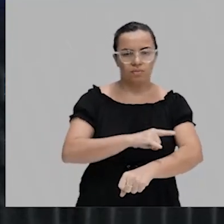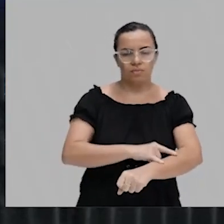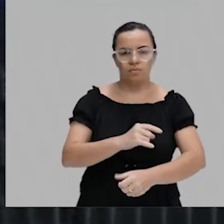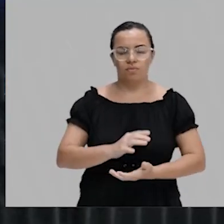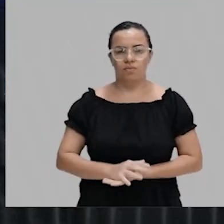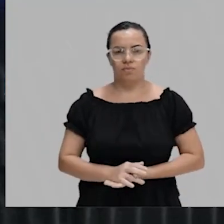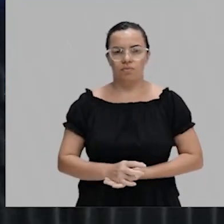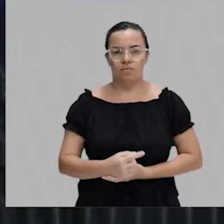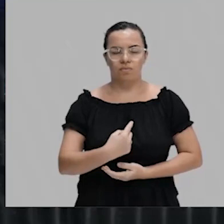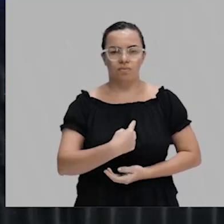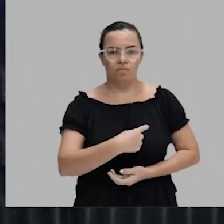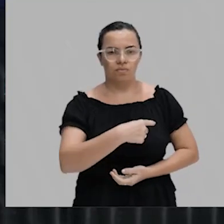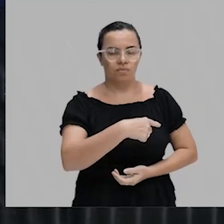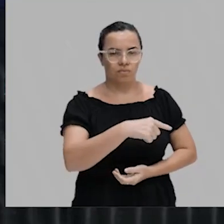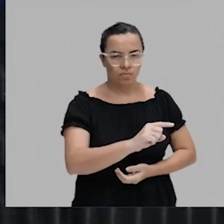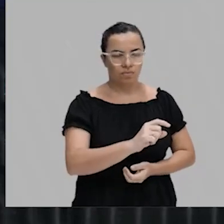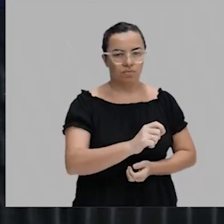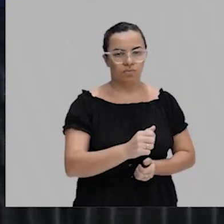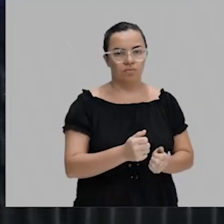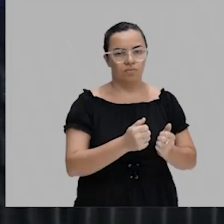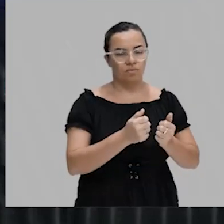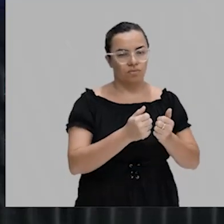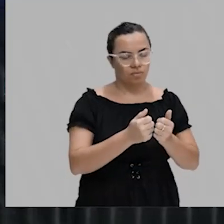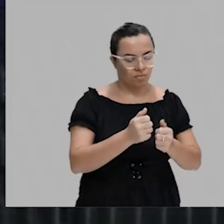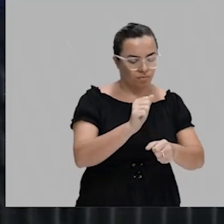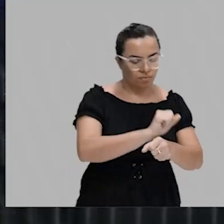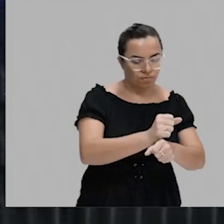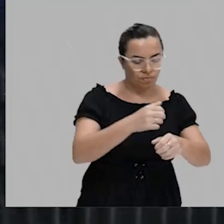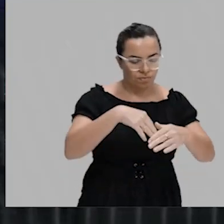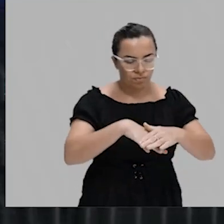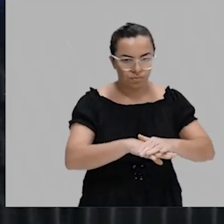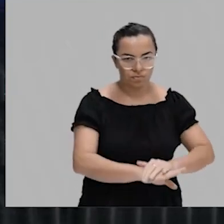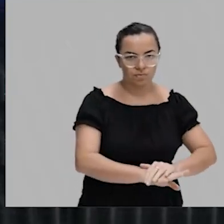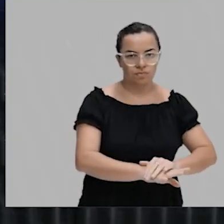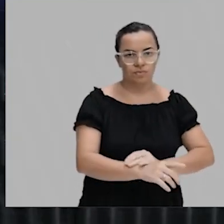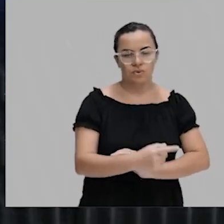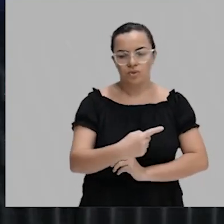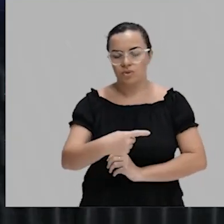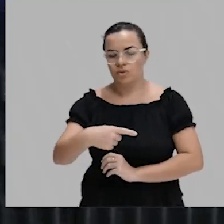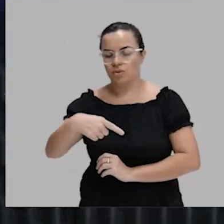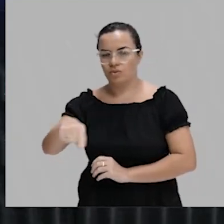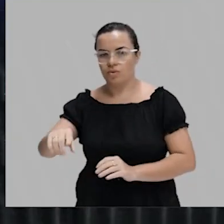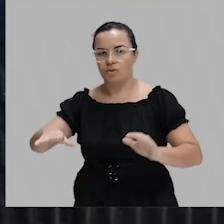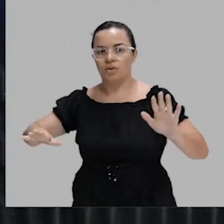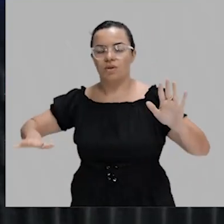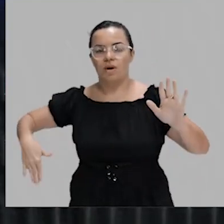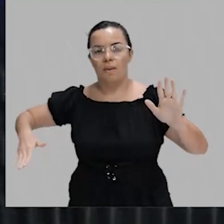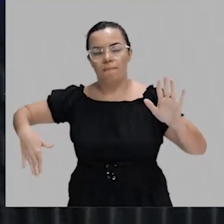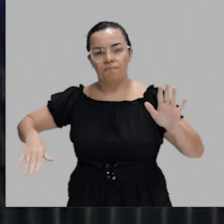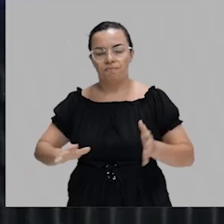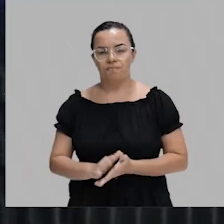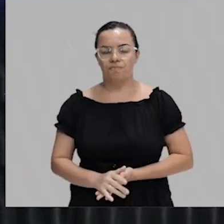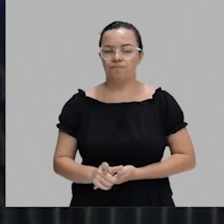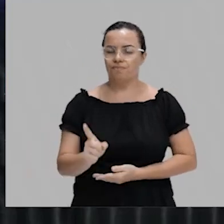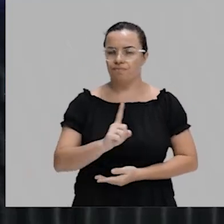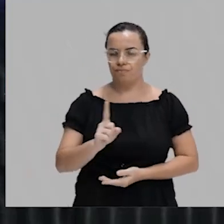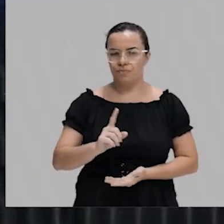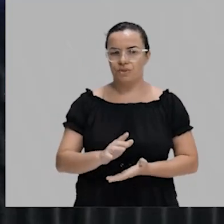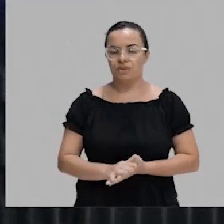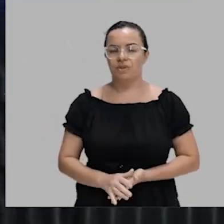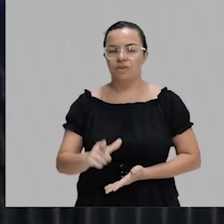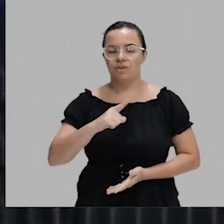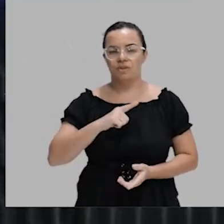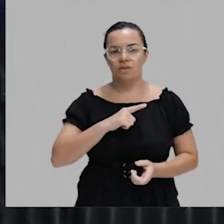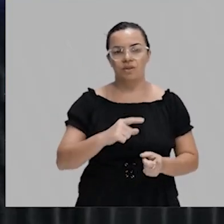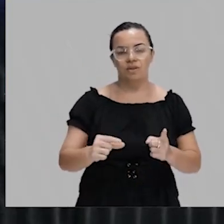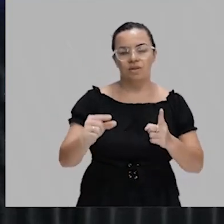fui na garagem, né? Fui pra praia. Aí a gente tem umas palavras